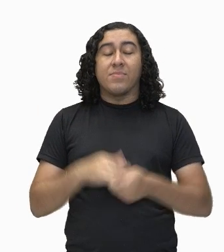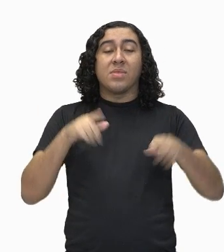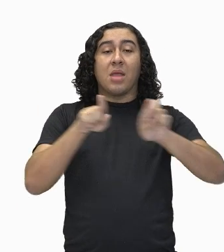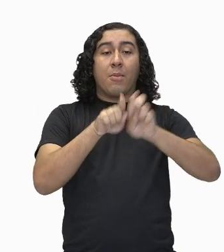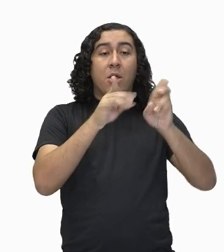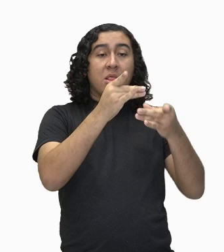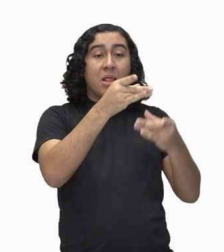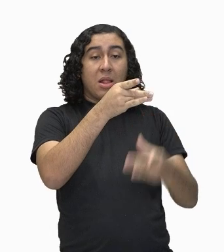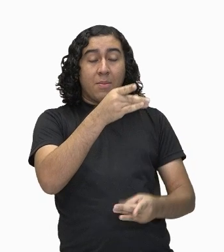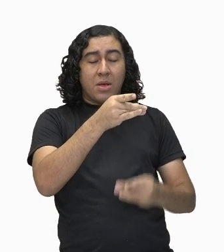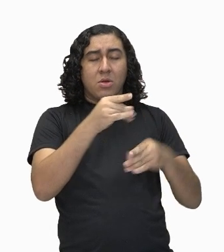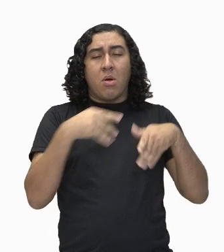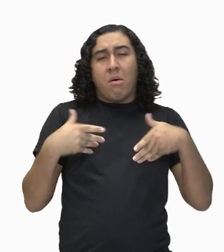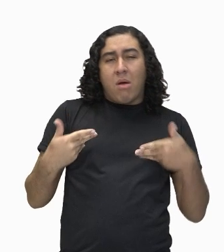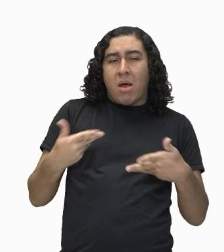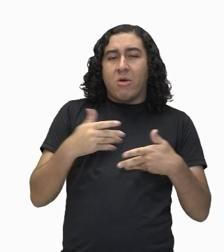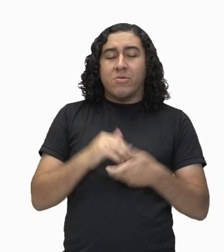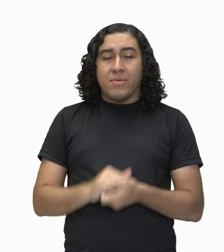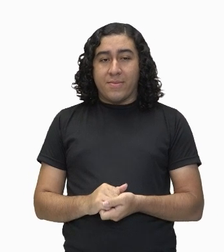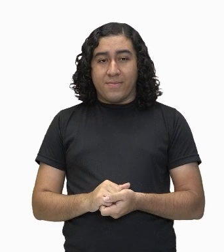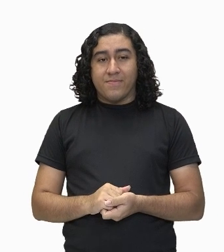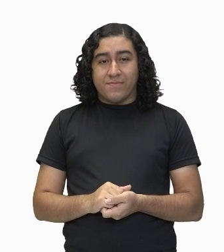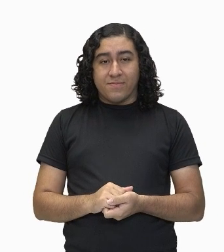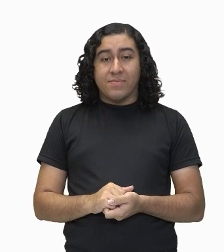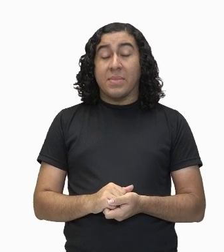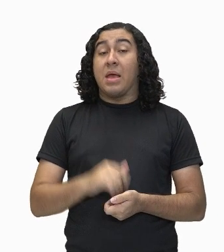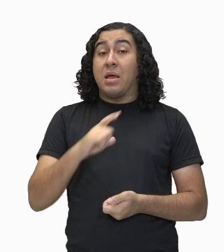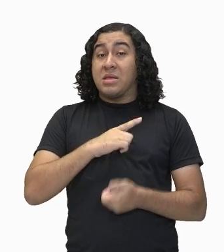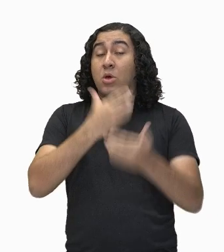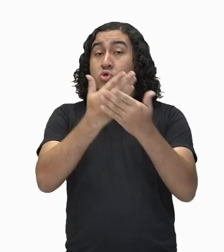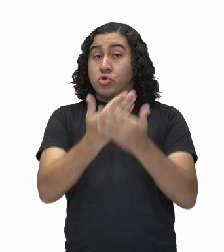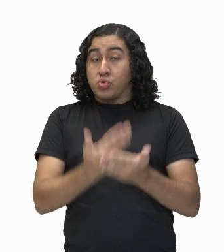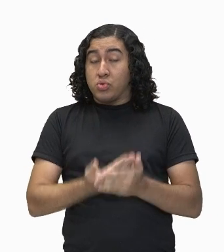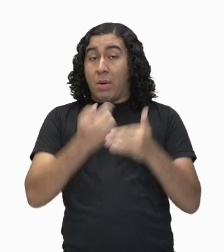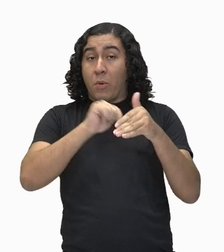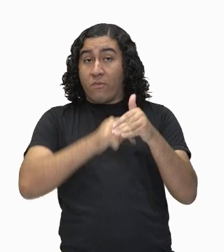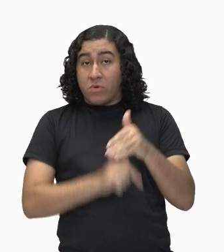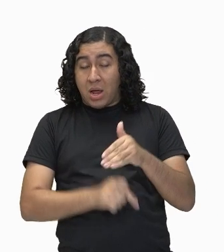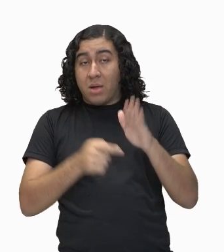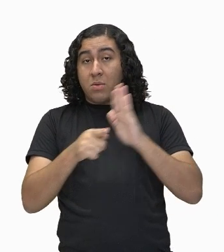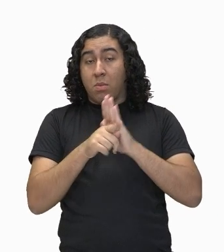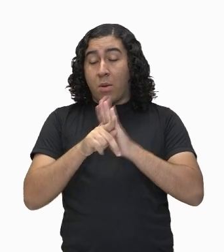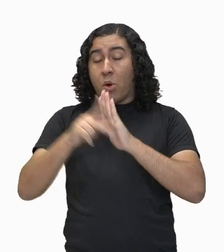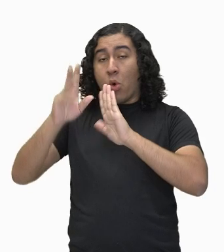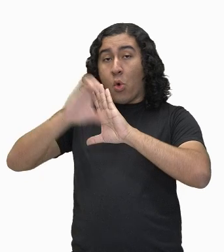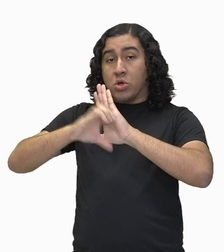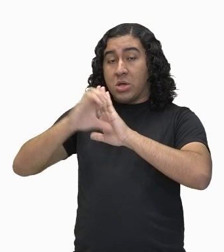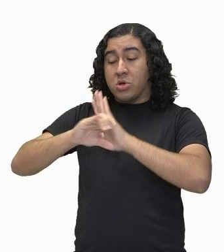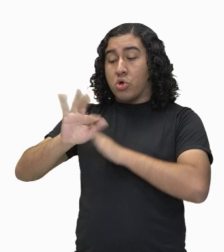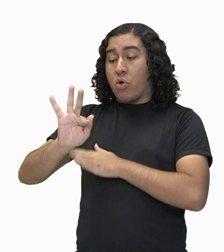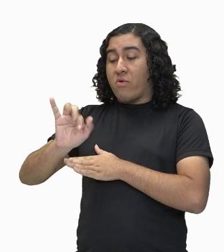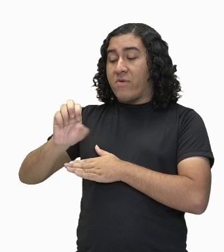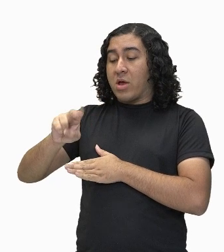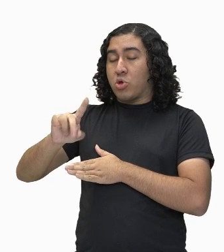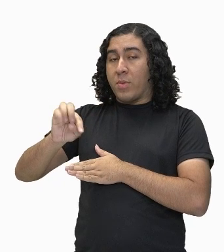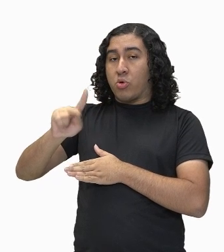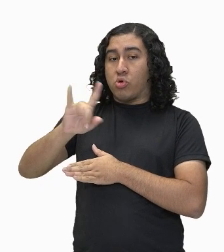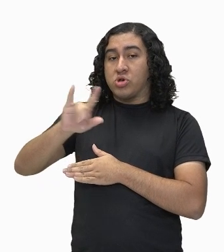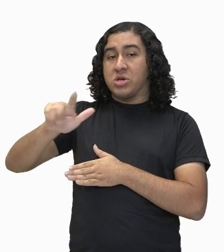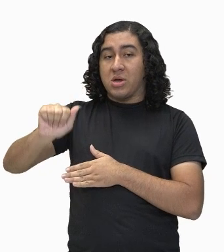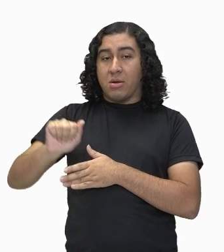dentro desse conteúdo aí, desse objeto, nós temos o detalhamento, que vai ser a fenomenologia como concepção de